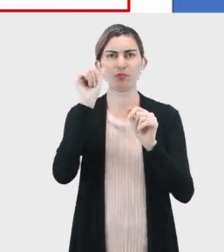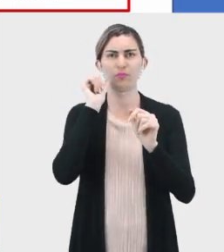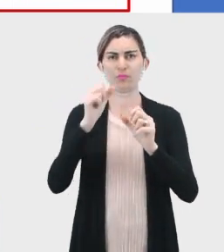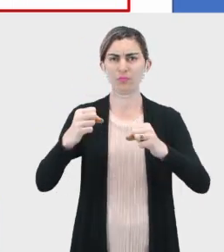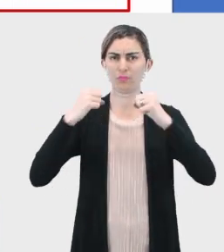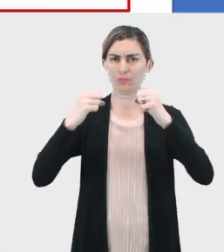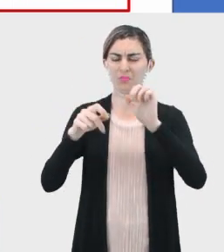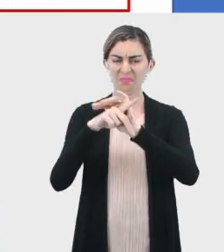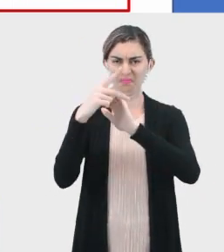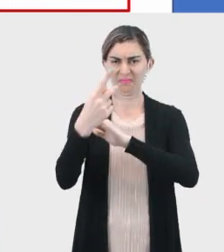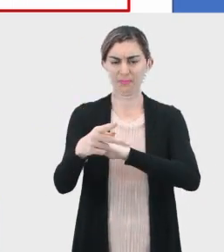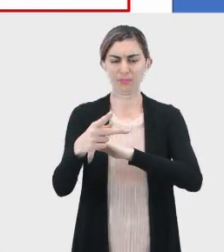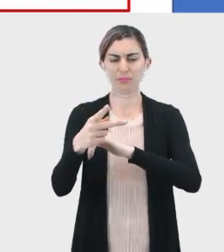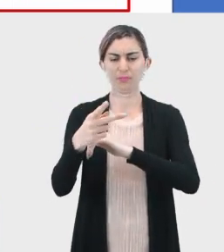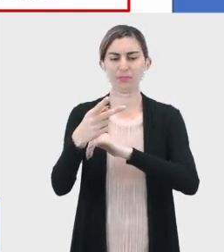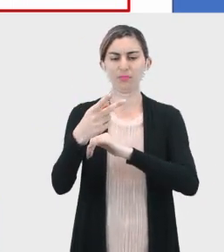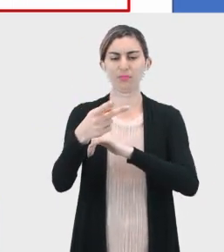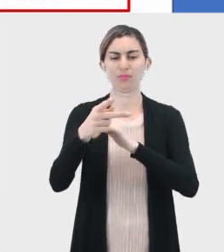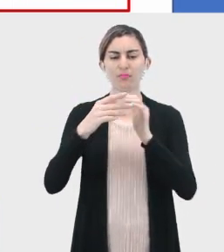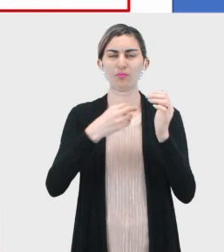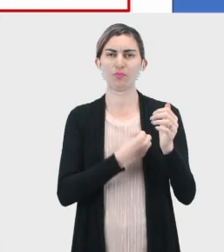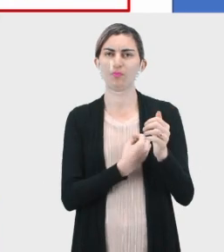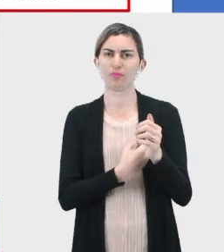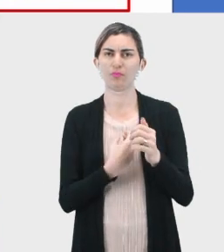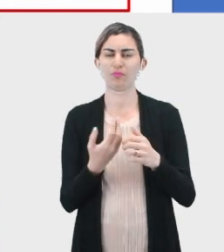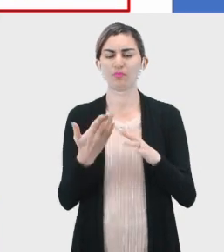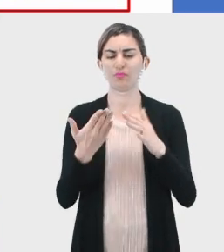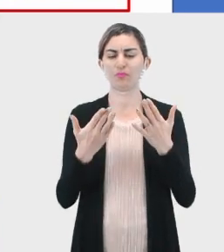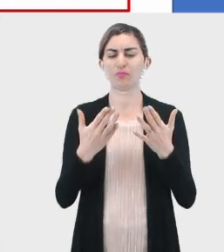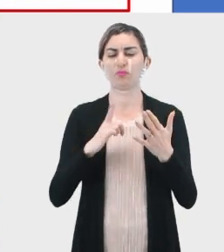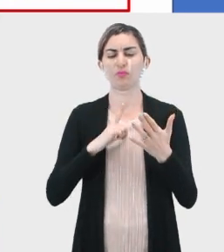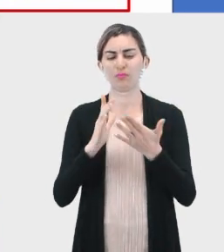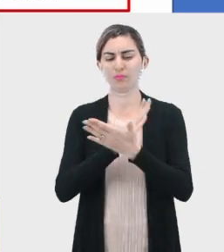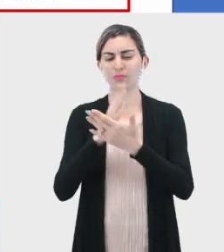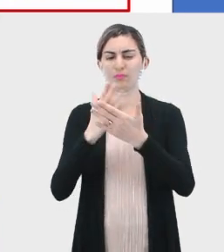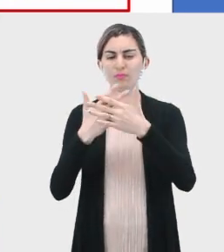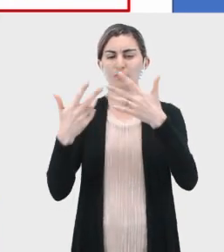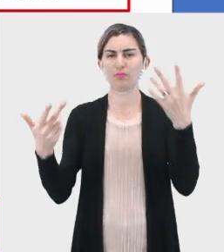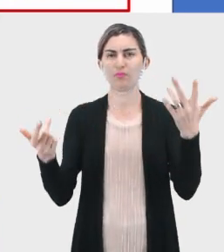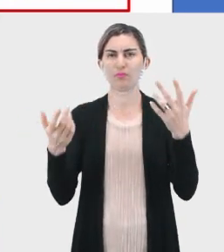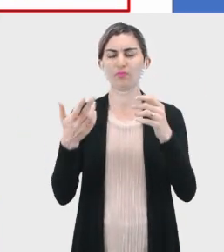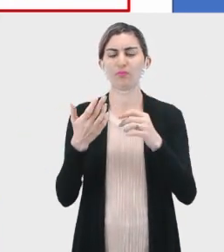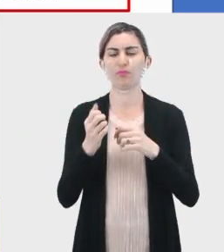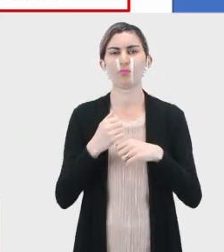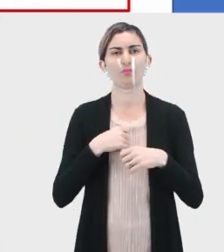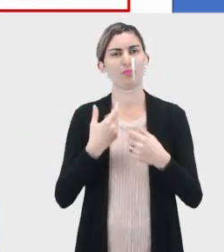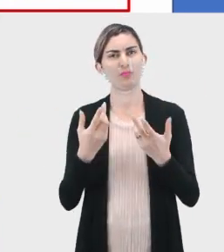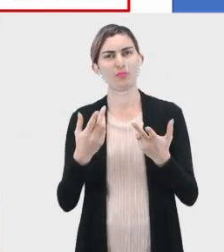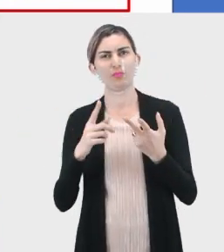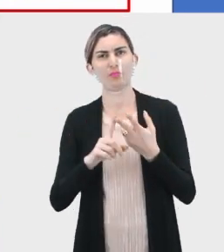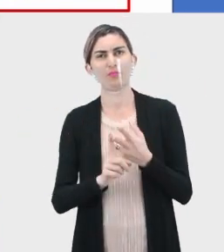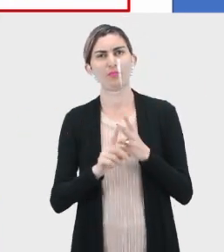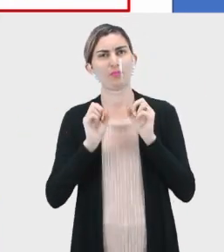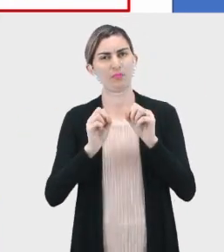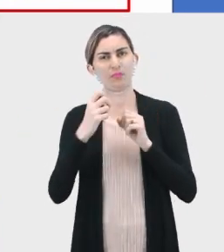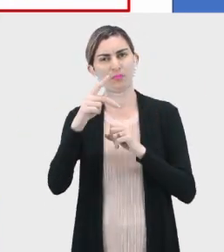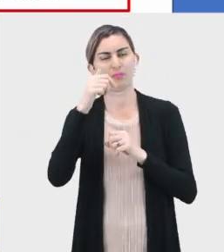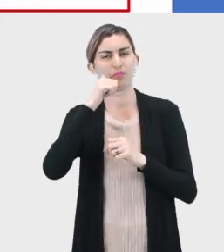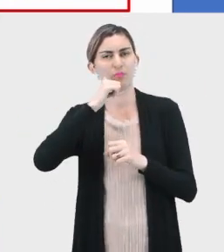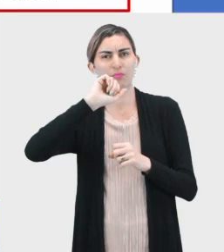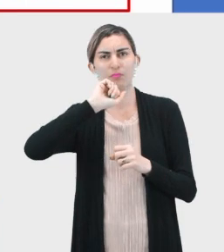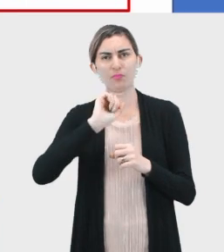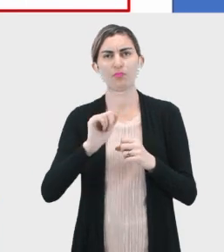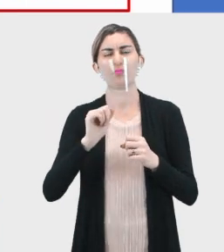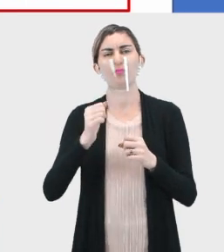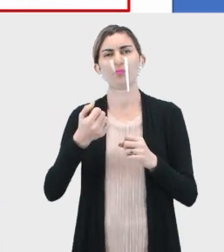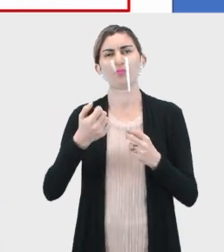mulher que faz parte desse seu ciclo de vivência? Então, temos aí alguns exemplos, né? Mother, pode ser a